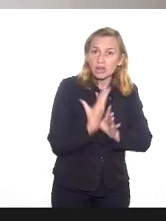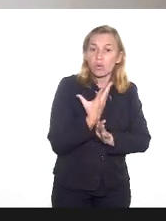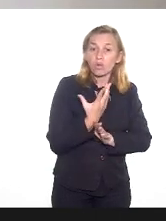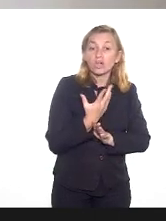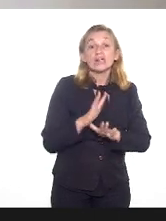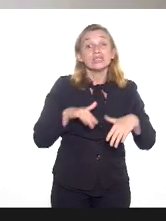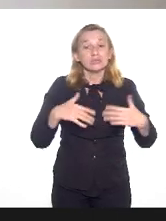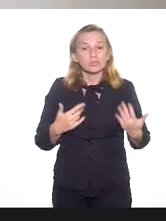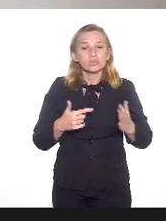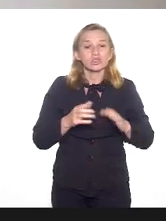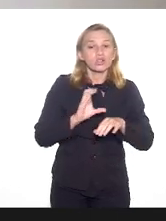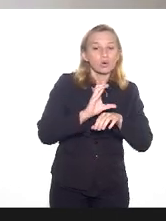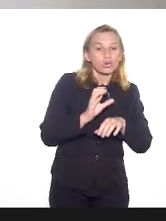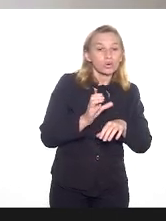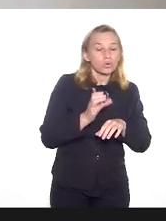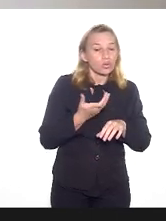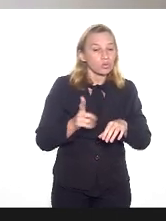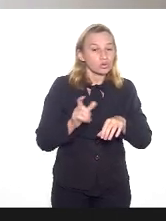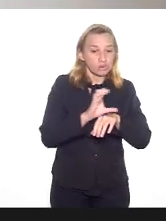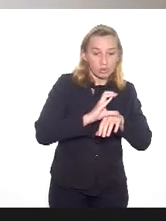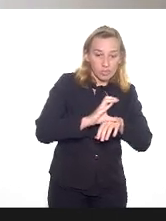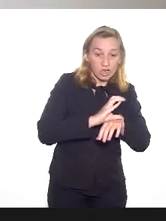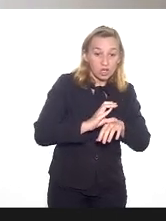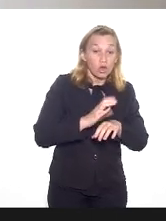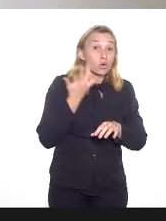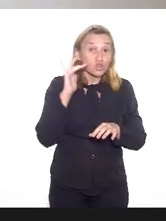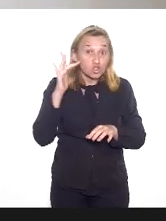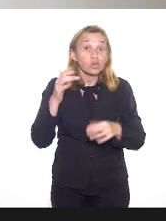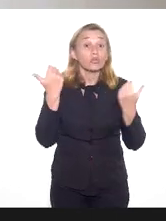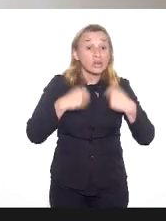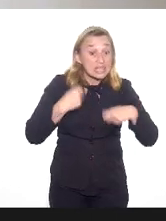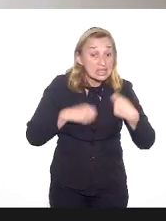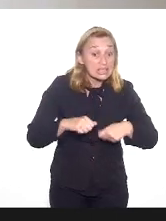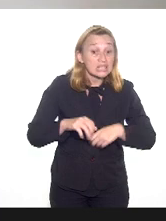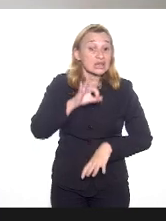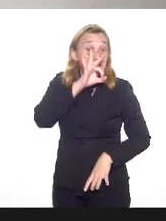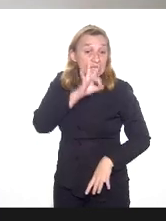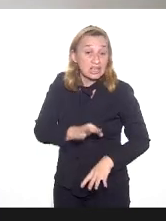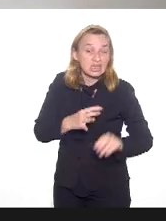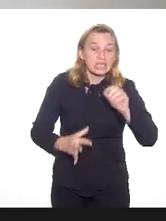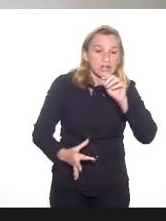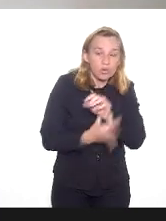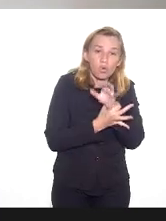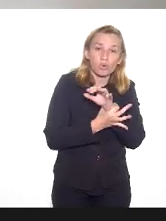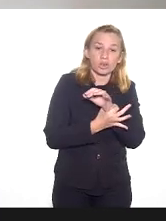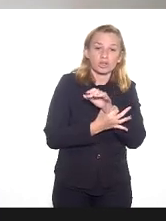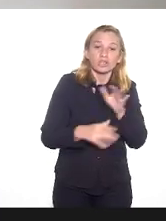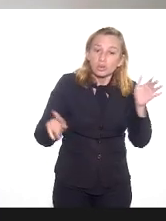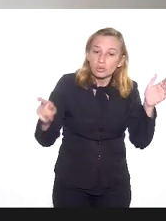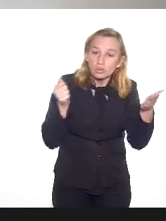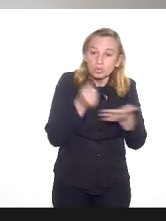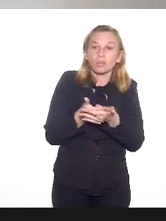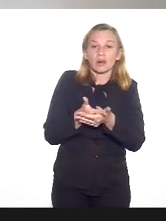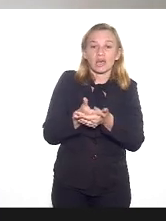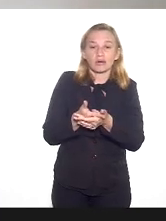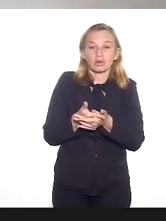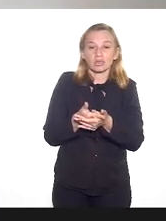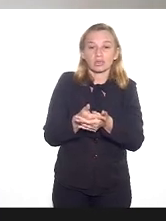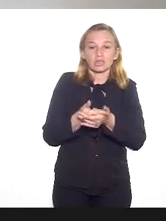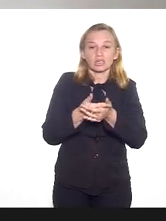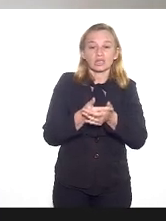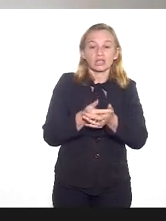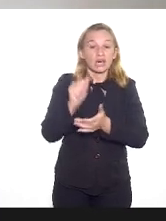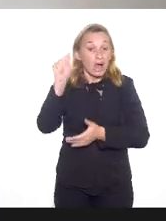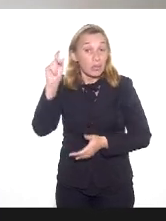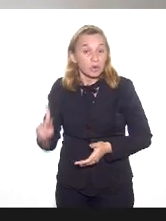tanto que, constitucionalmente, o Tesouro tem que ser garantidor do pagamento das